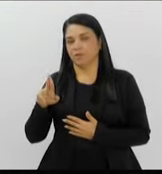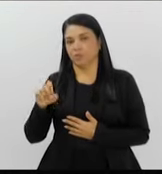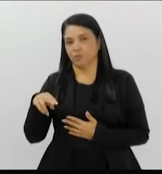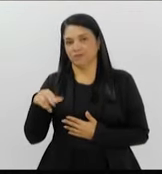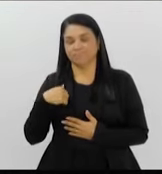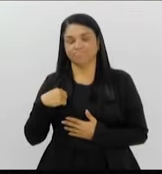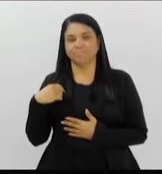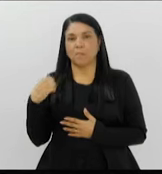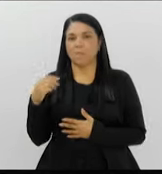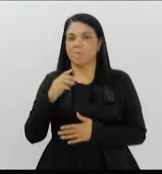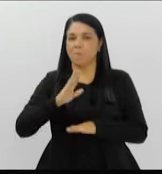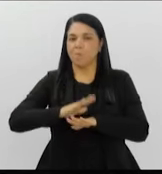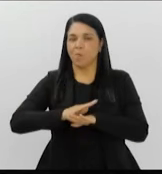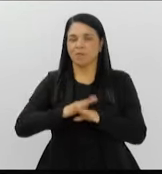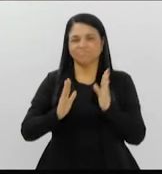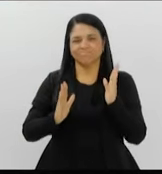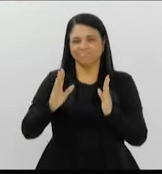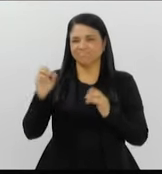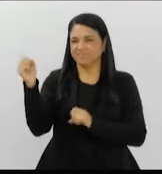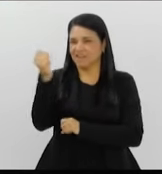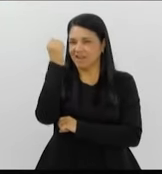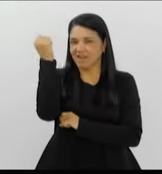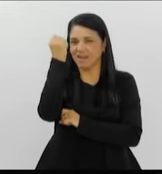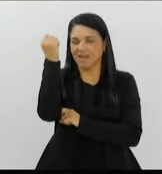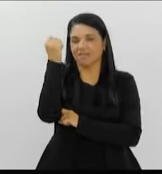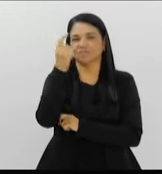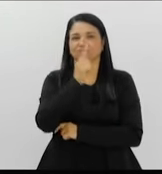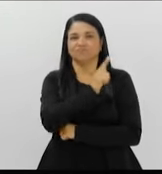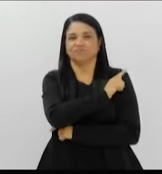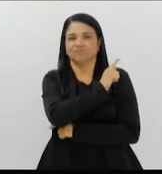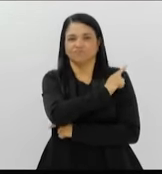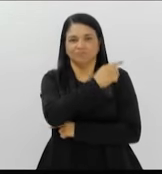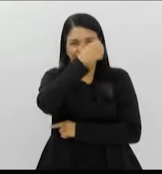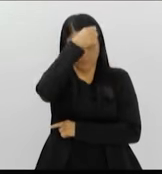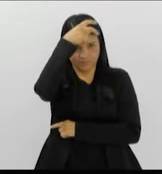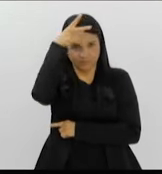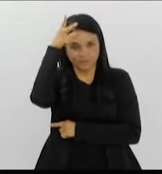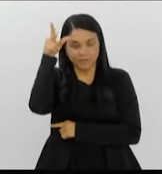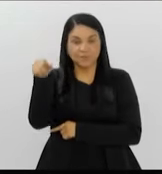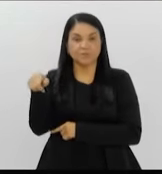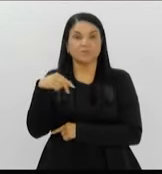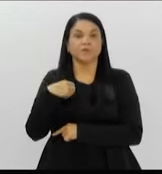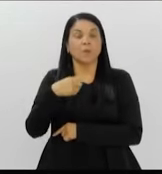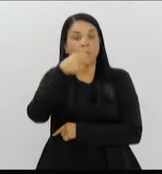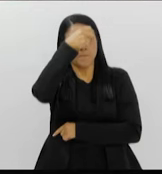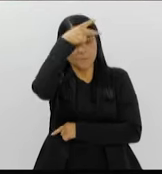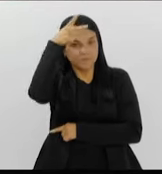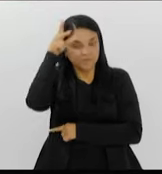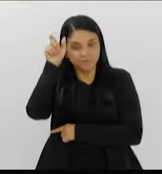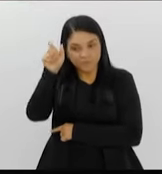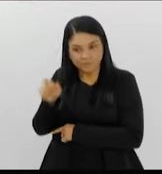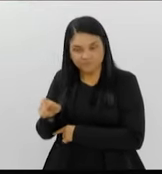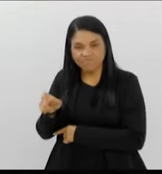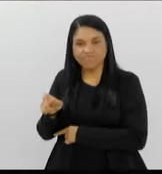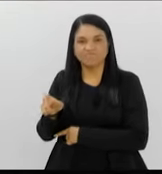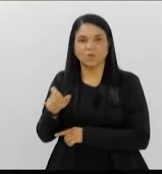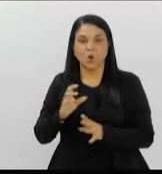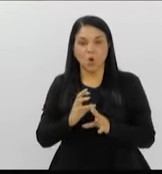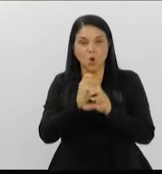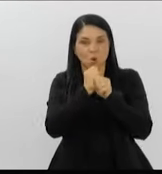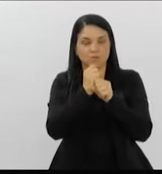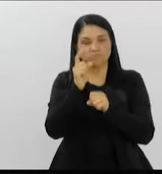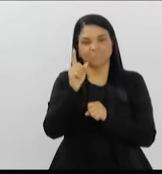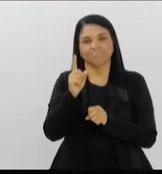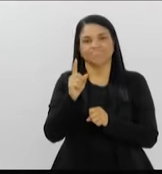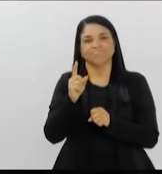gravíssimos na gestão municipal. A conta do prefeito reprovada, todas elas. E